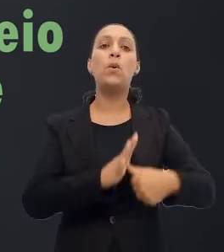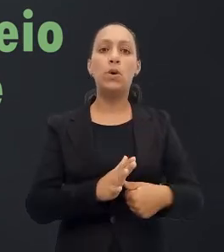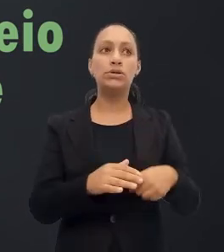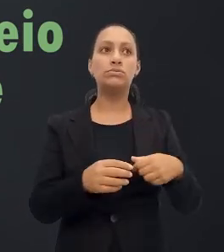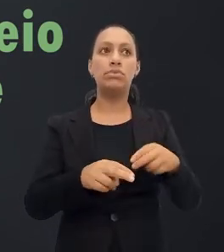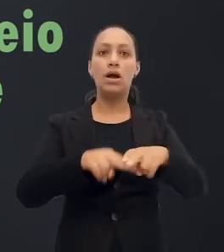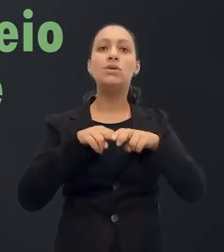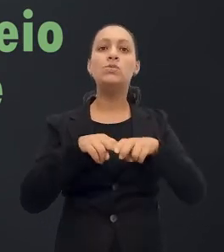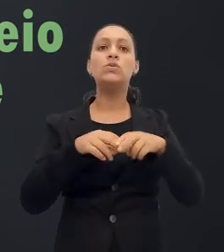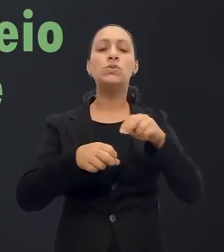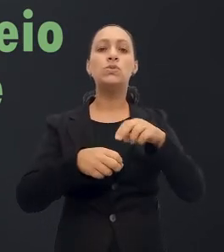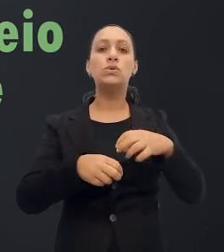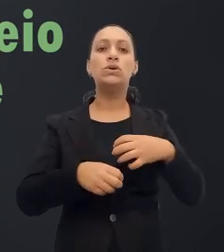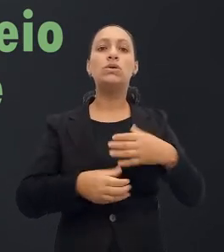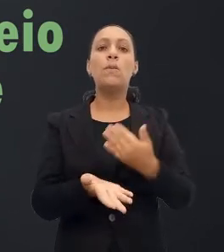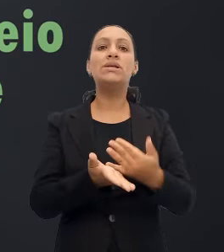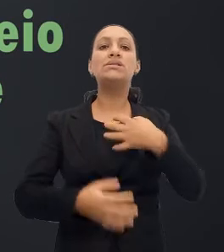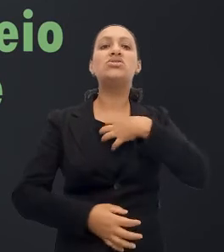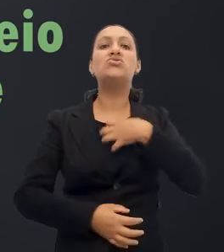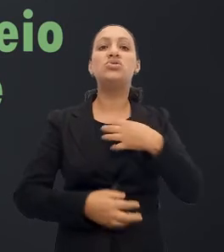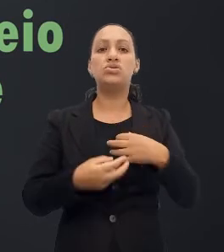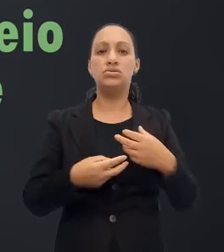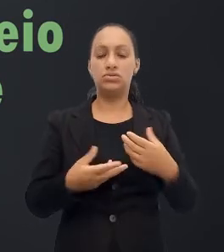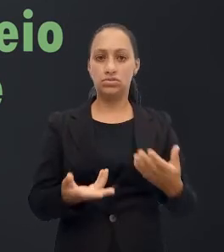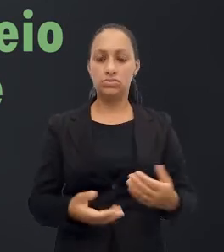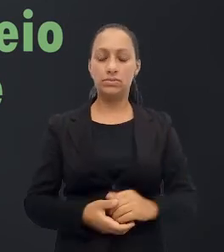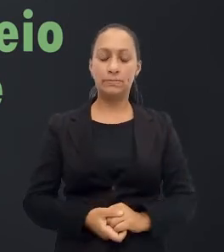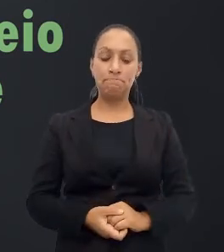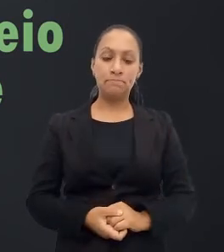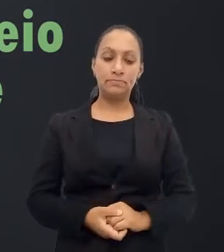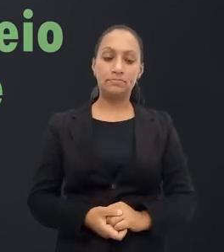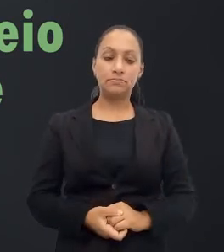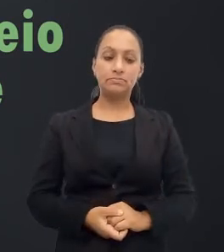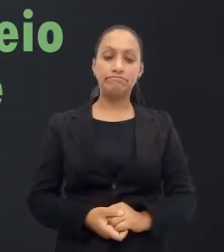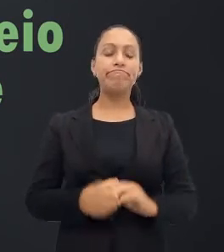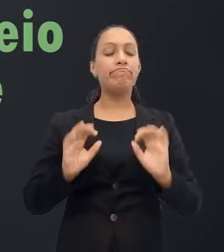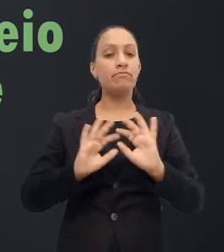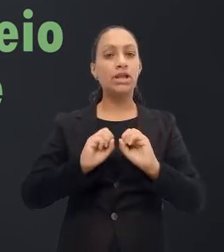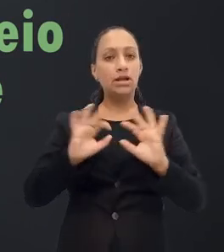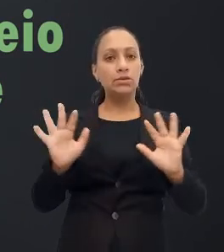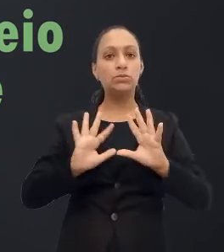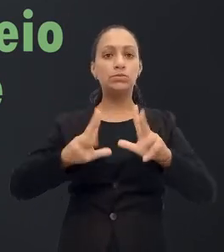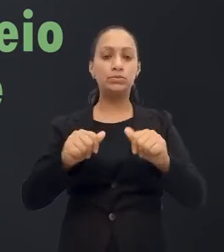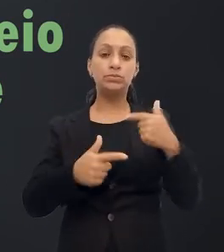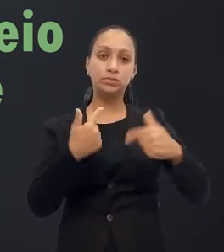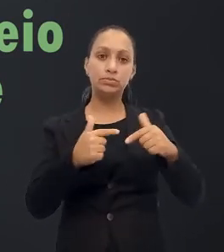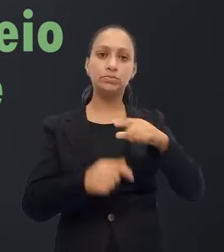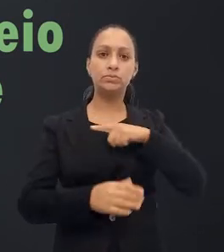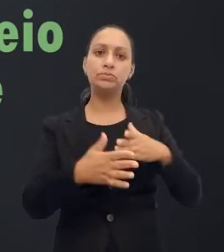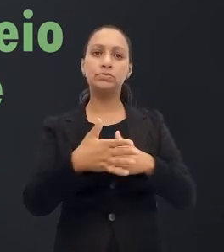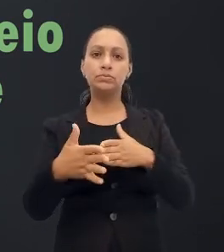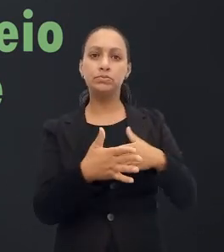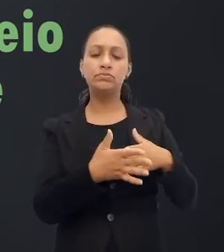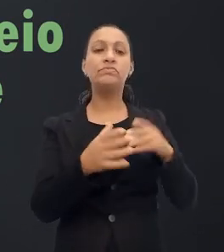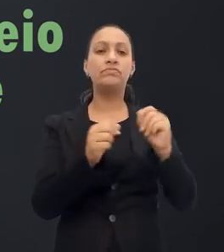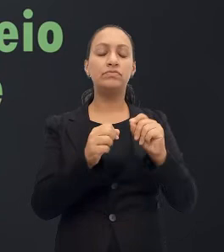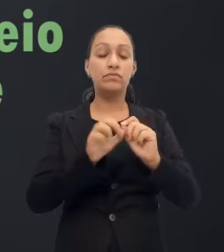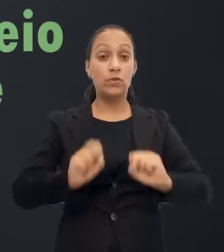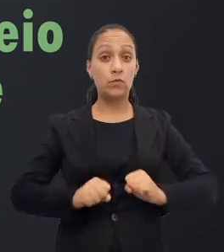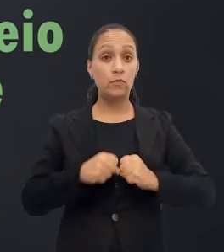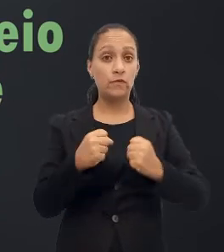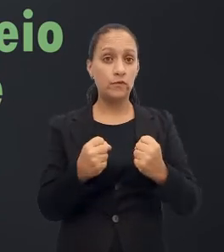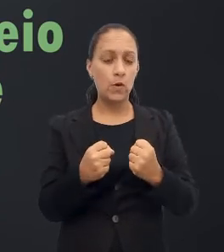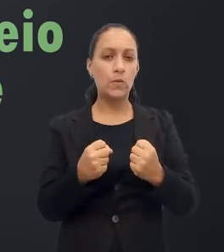sintomas? Olha, claro que todo o trabalho tem suas limitações, né? A gente tem aí feito um